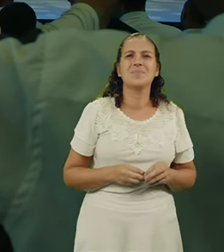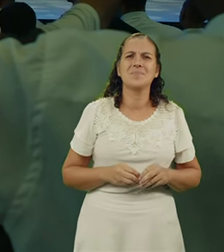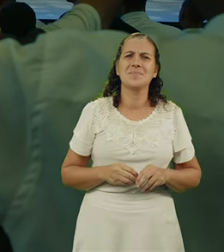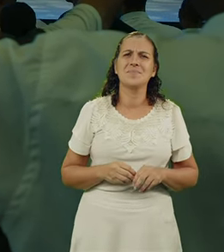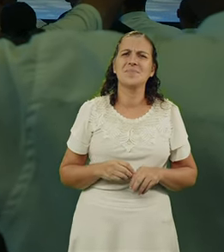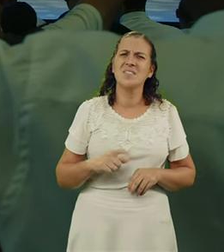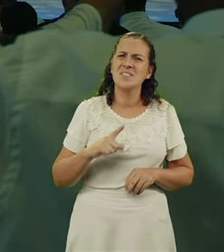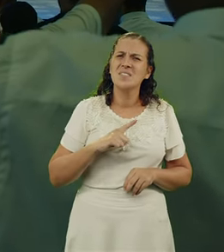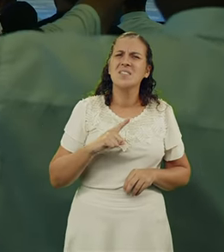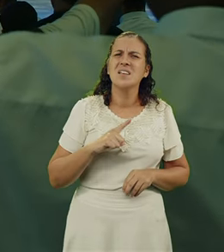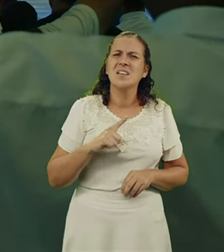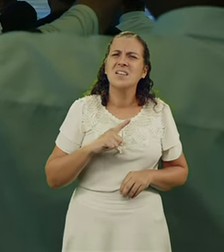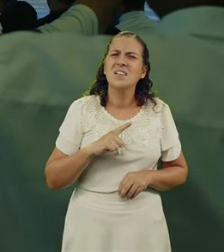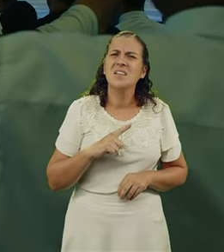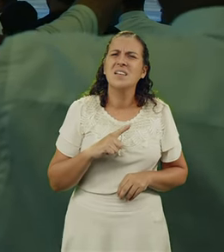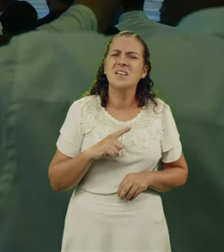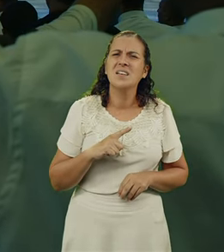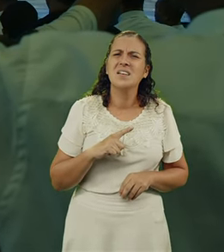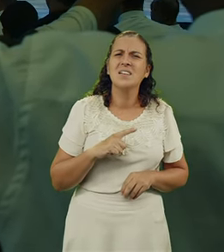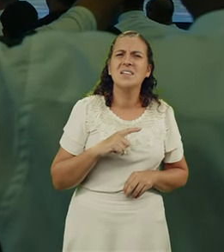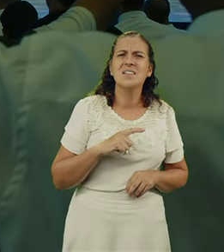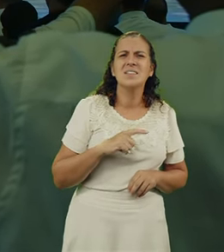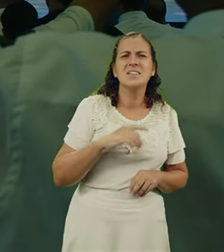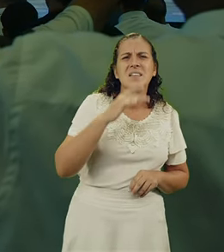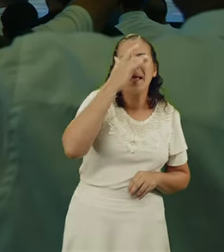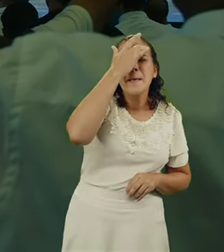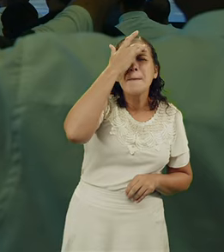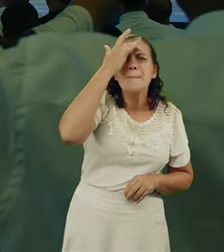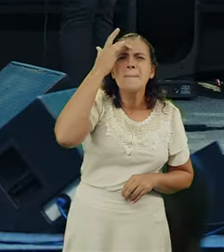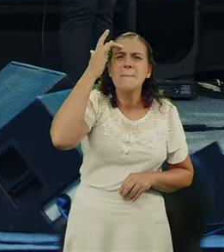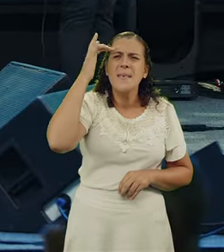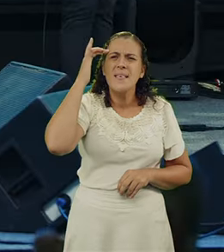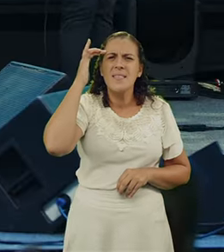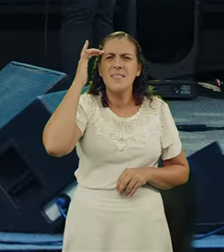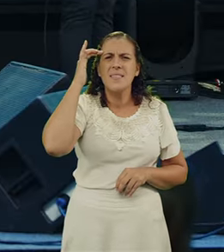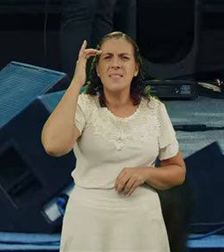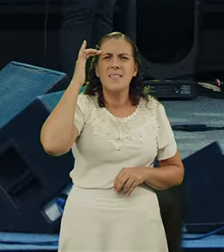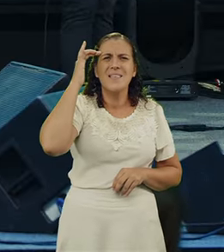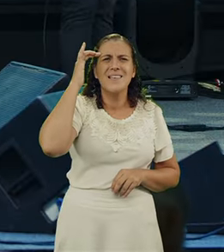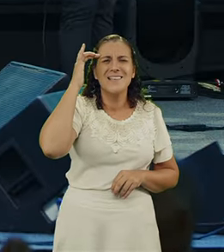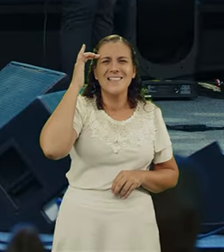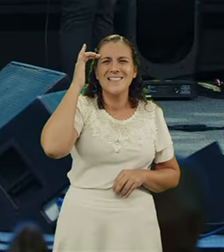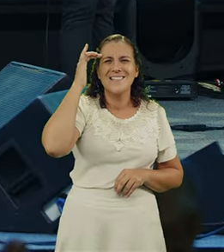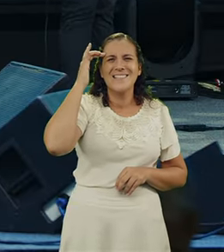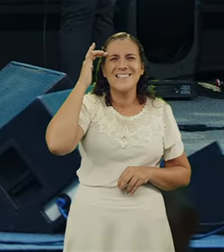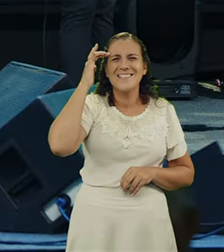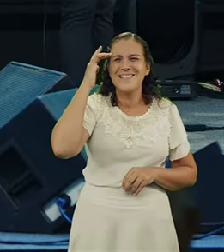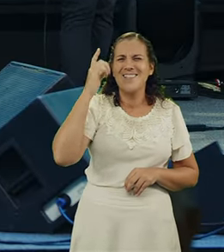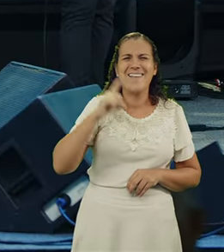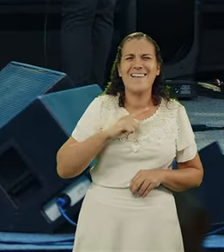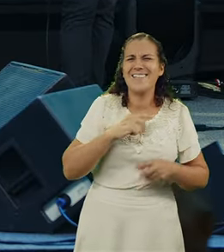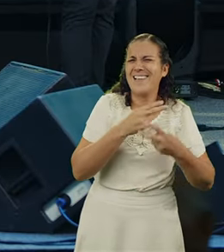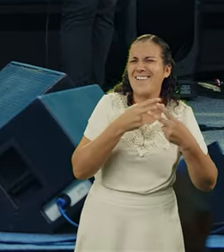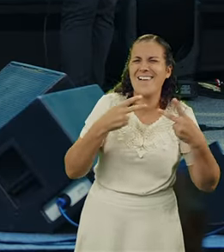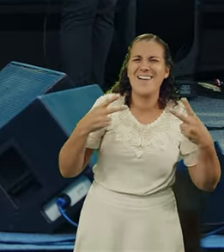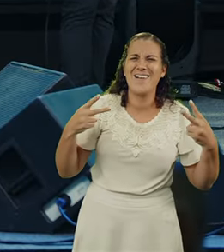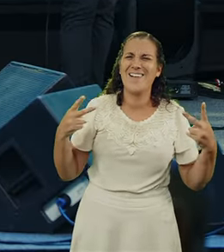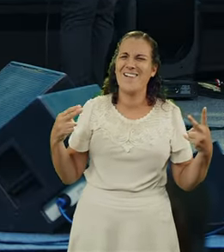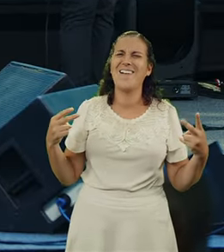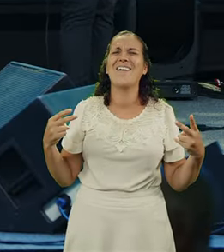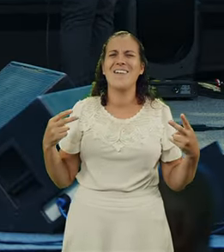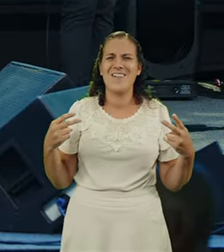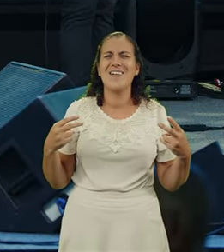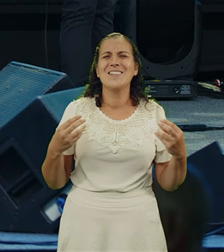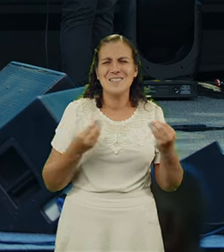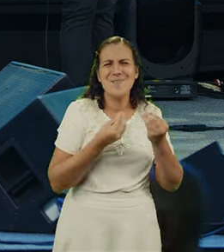Se tiver também, se quiser fazer igual os irmãos do continente africano, se tiver aí também galinha, pode trazer, pastor Mônica, pode trazer aqui também, milho, pode